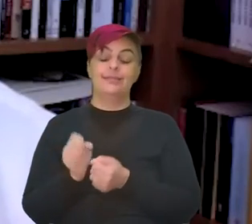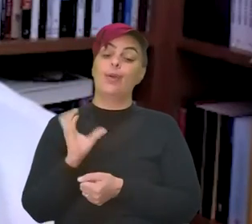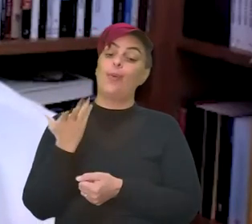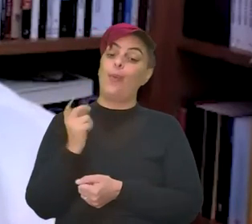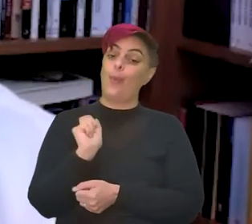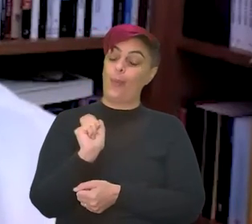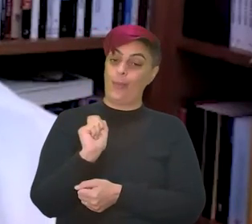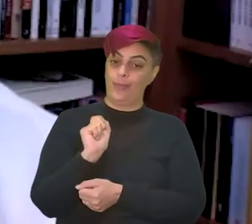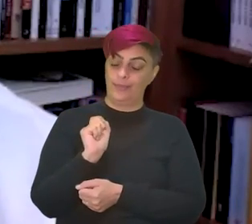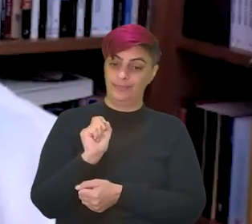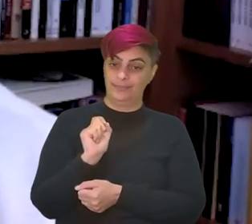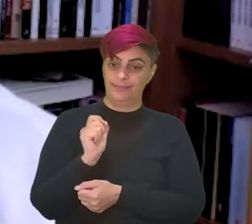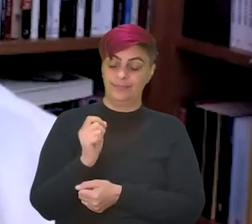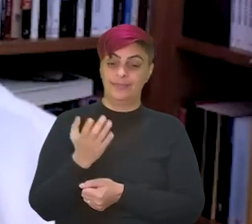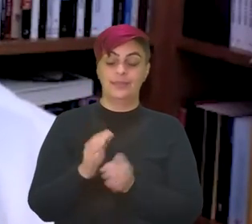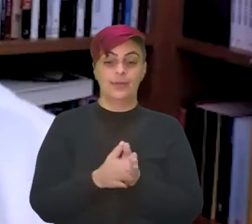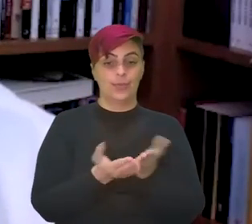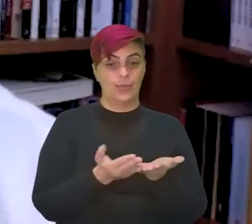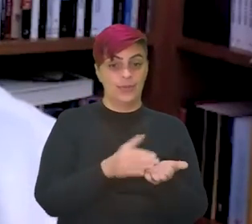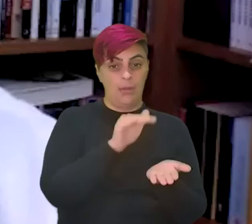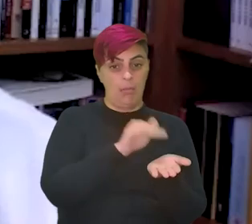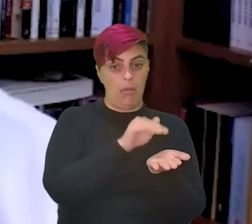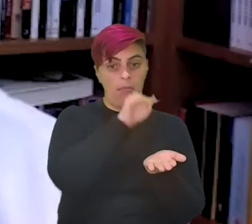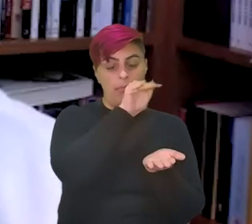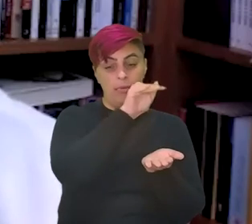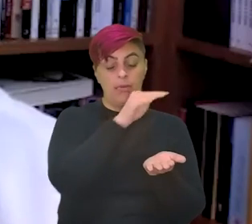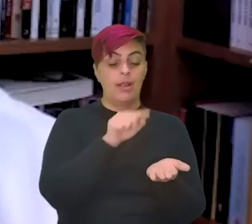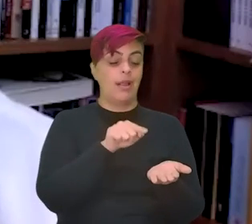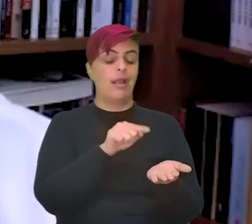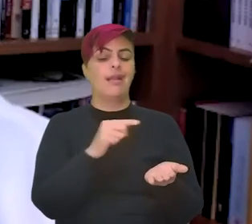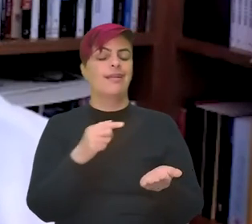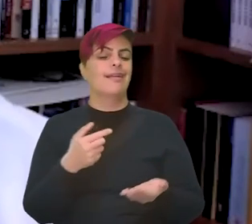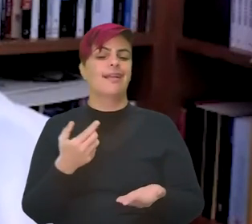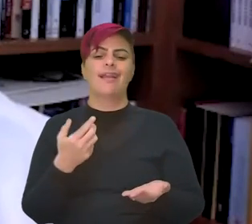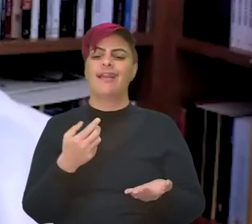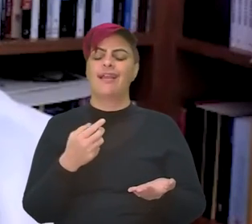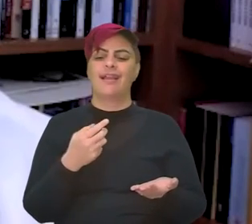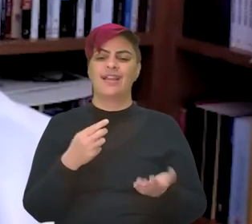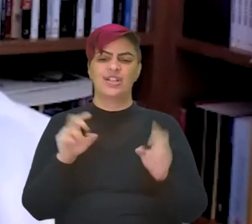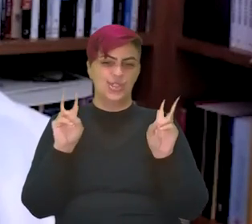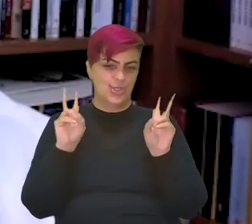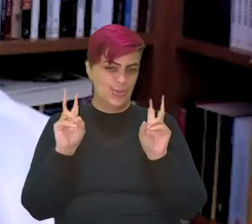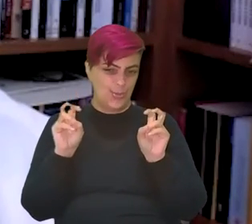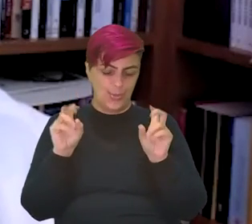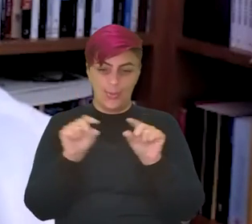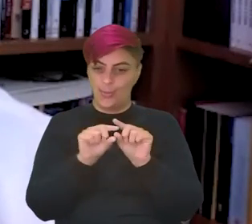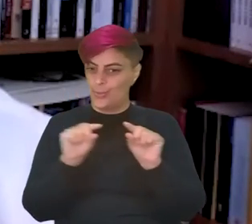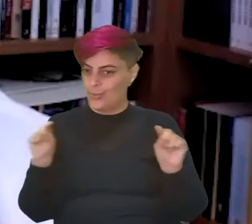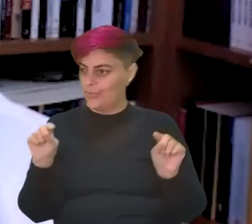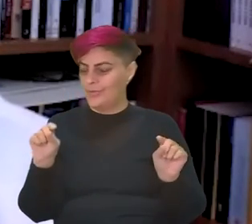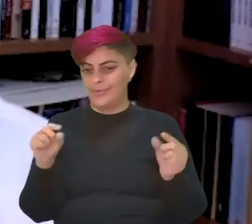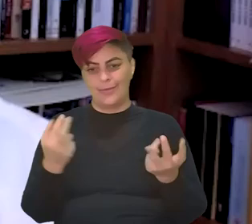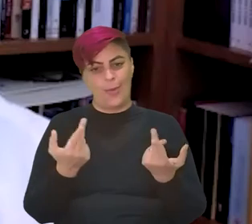voltando aos títulos, o que acontece? Coral Gardens não é definitivamente um título